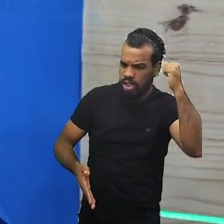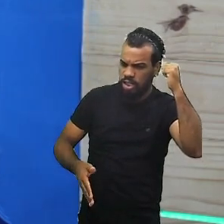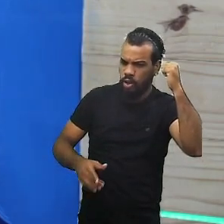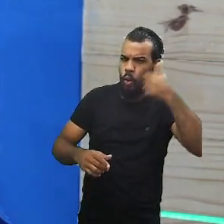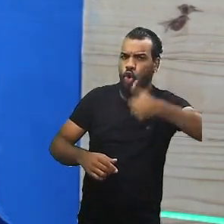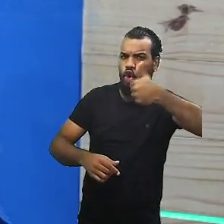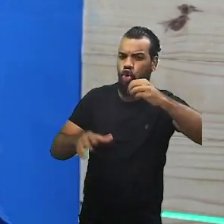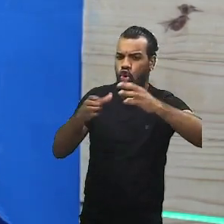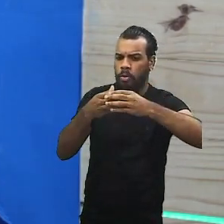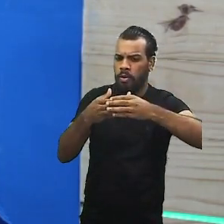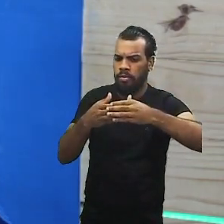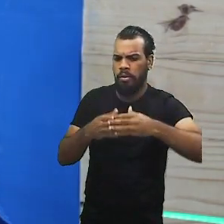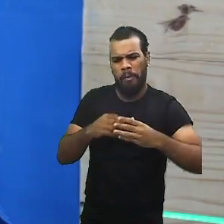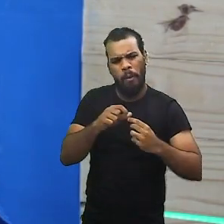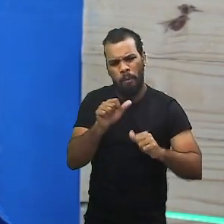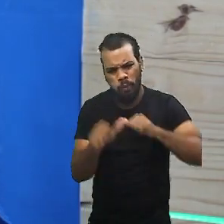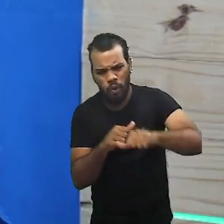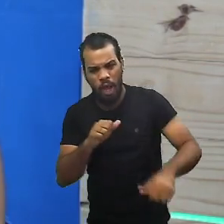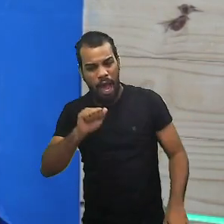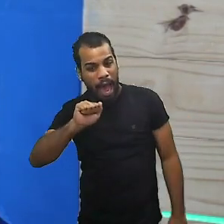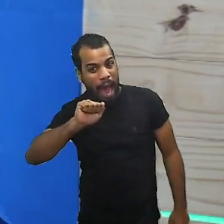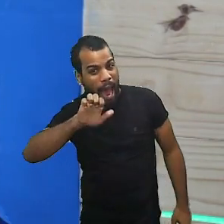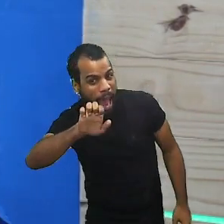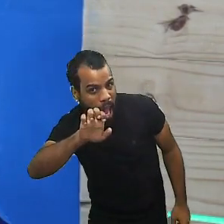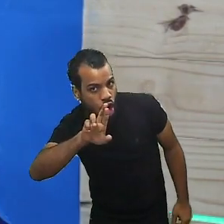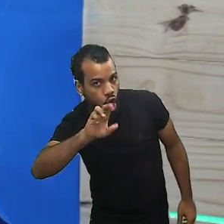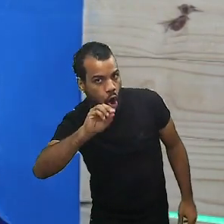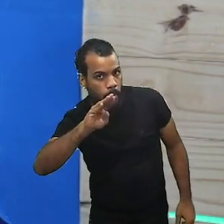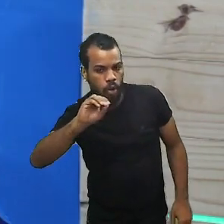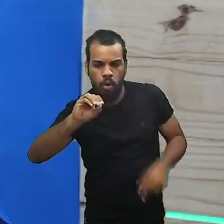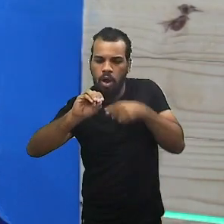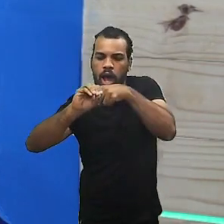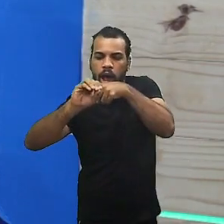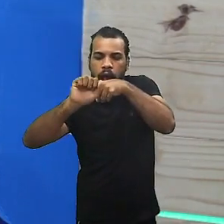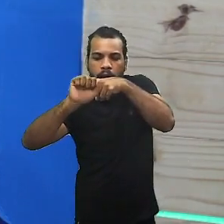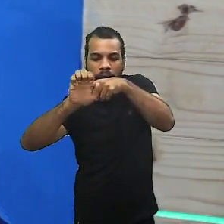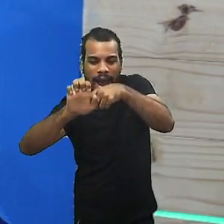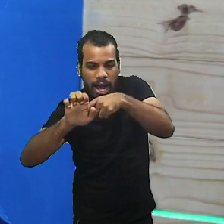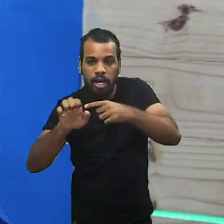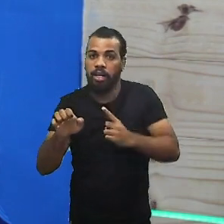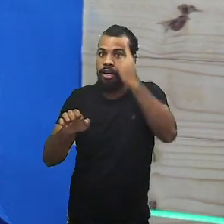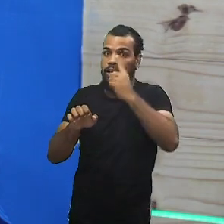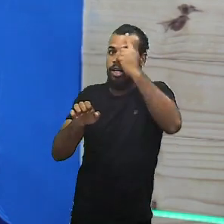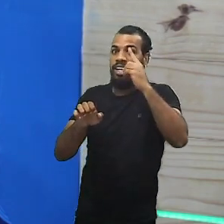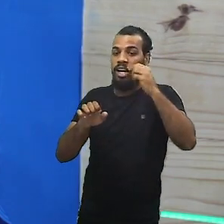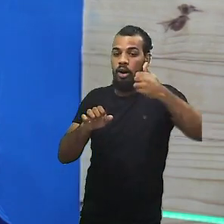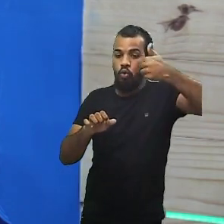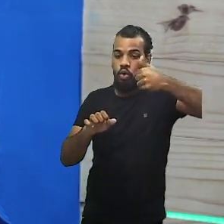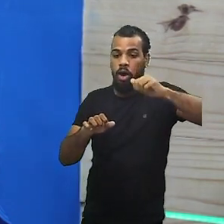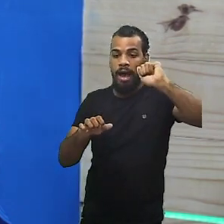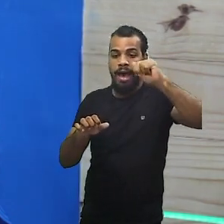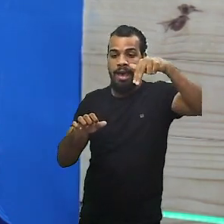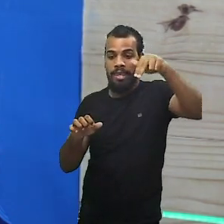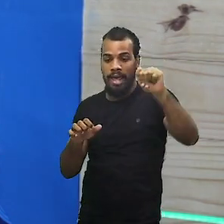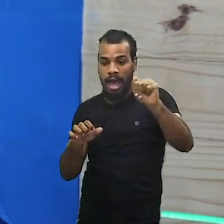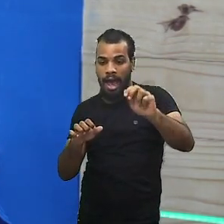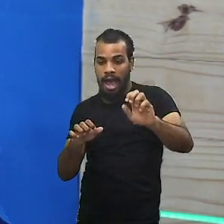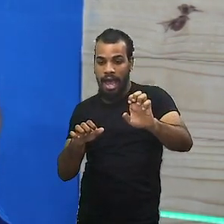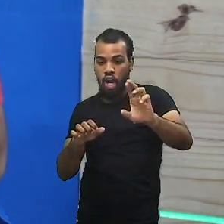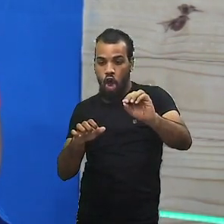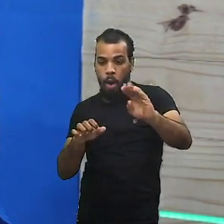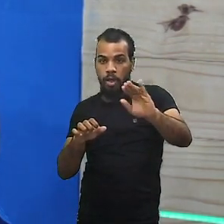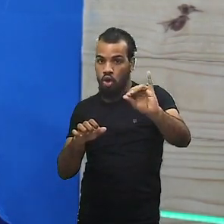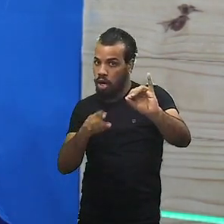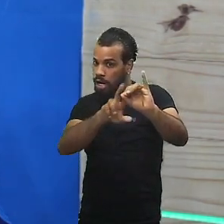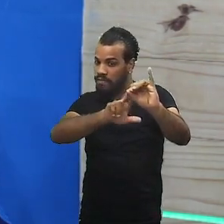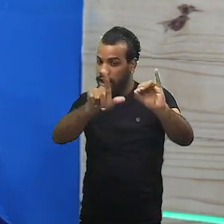que eles viraram aeróbio? Ei, monstro, eles começaram a usar oxigênio. Eles começaram a usar oxigênio porque o oxigênio é um processo